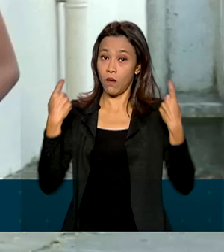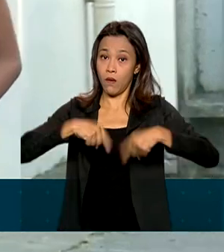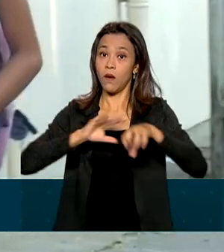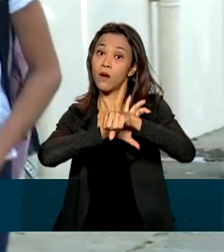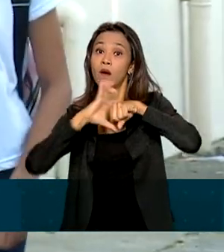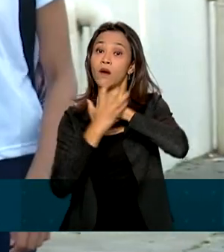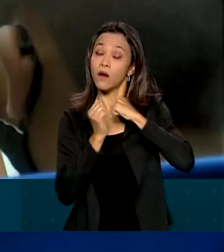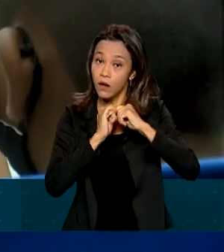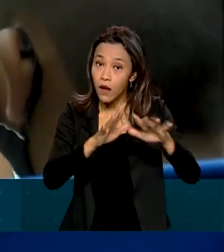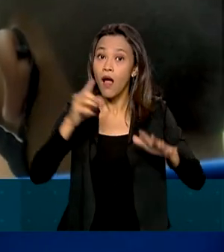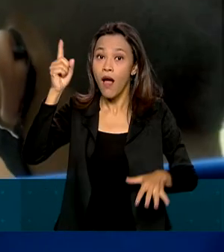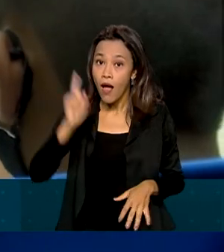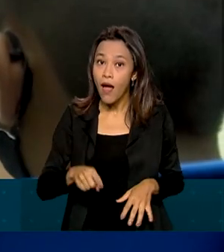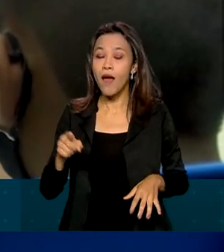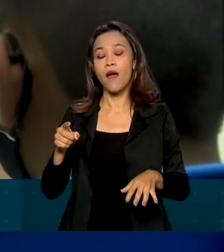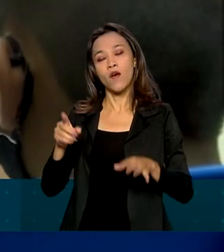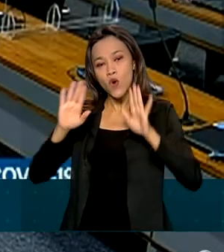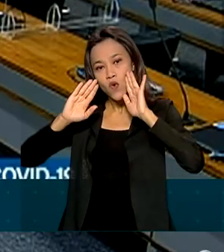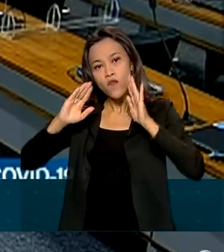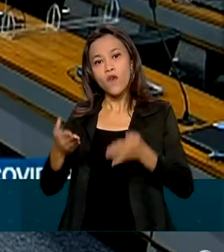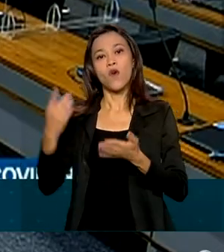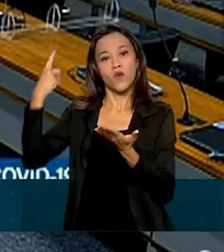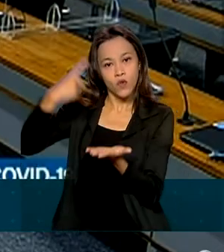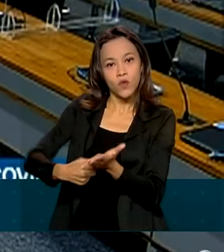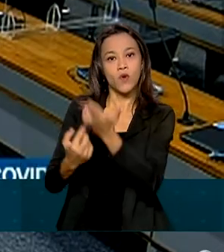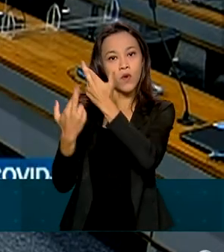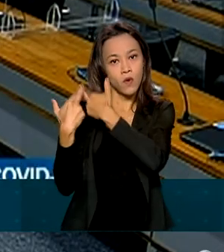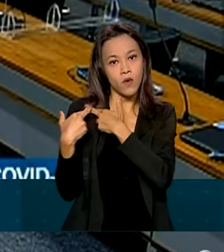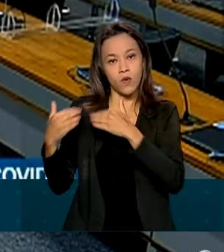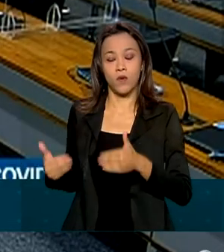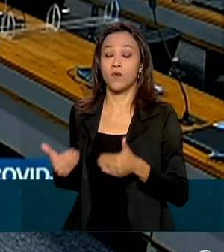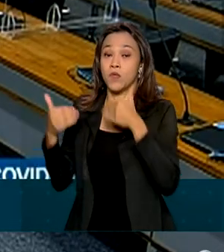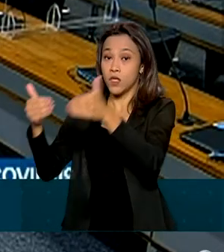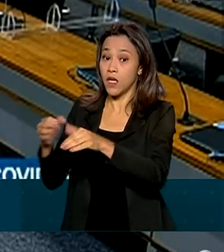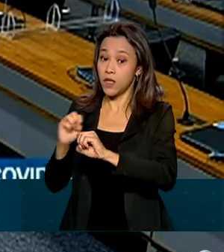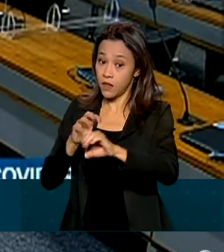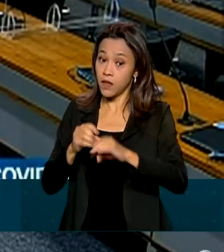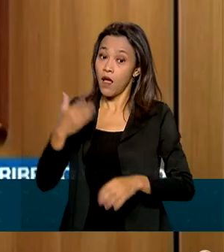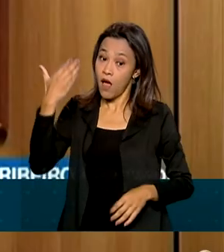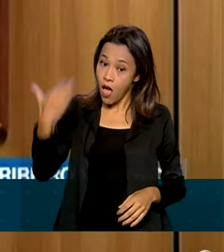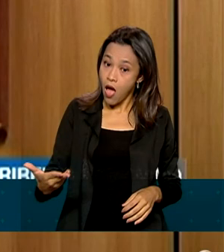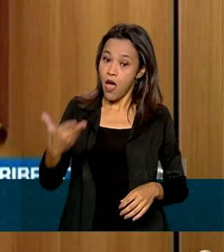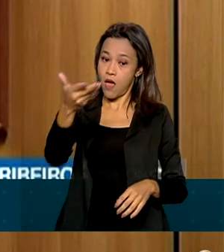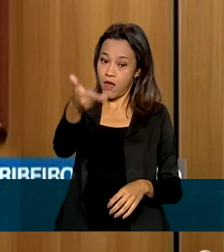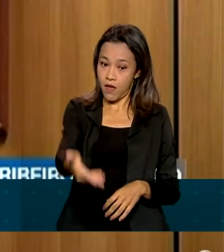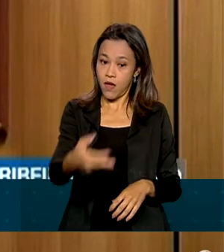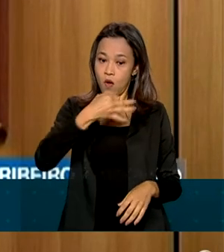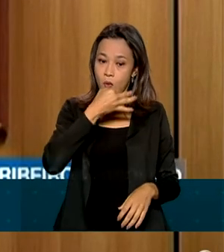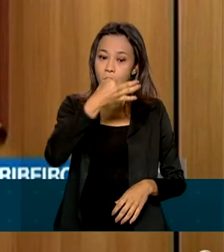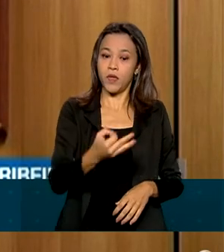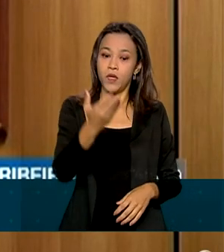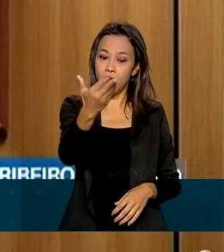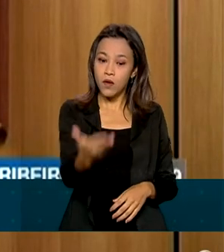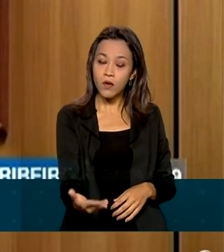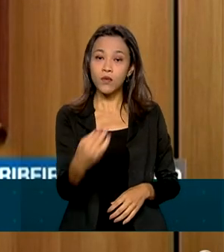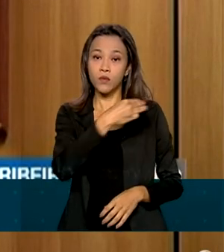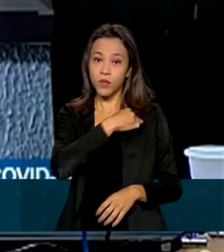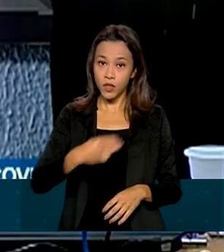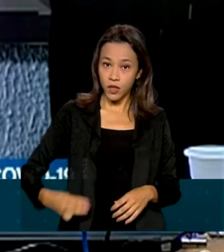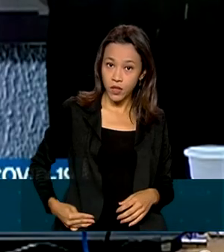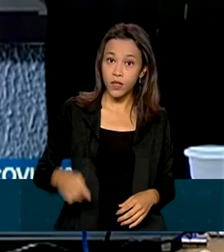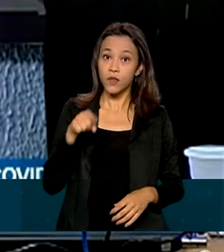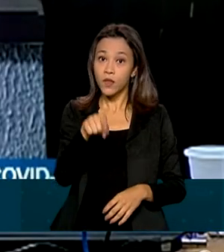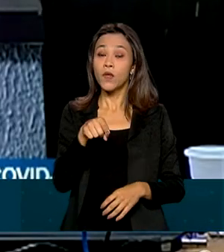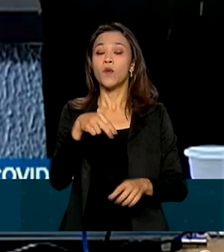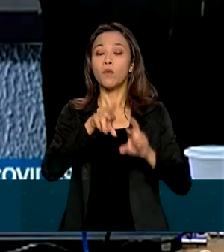é prioridade do Ministério da Educação. Este foi o posicionamento do ministro da pasta, Milton Ribeiro, em sessão